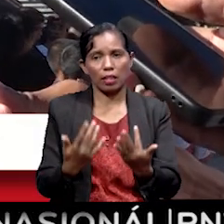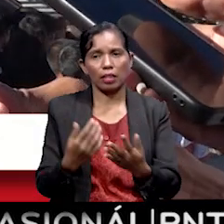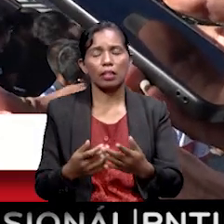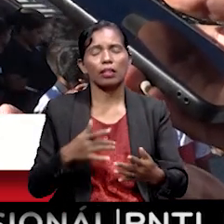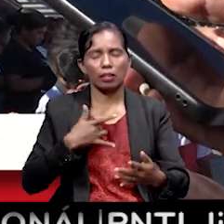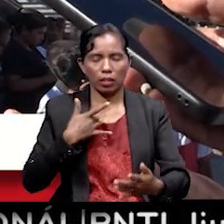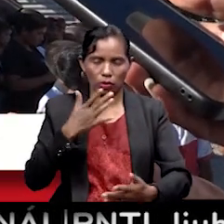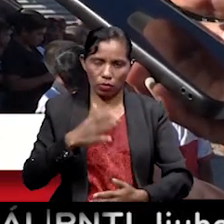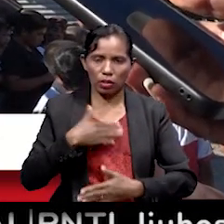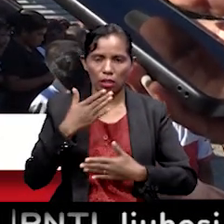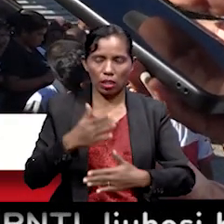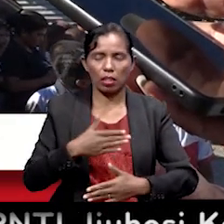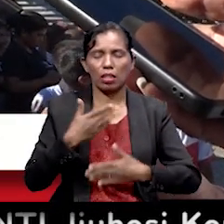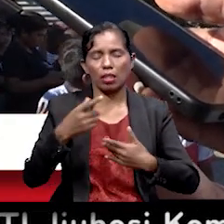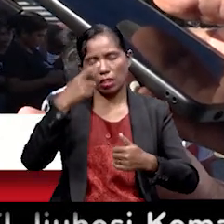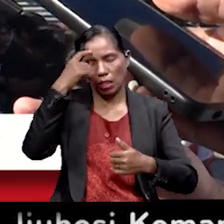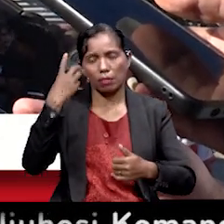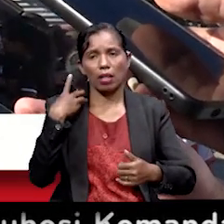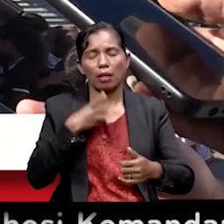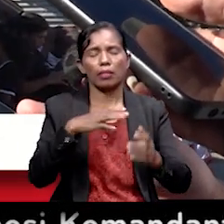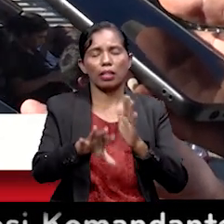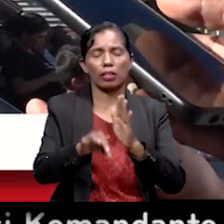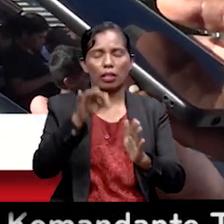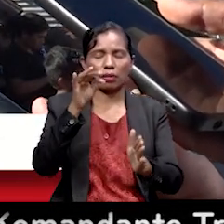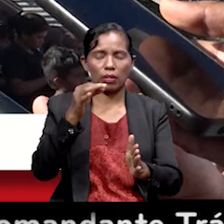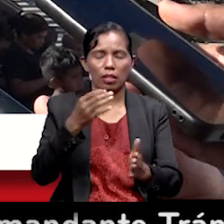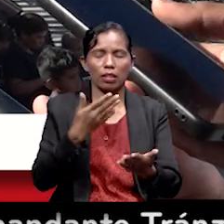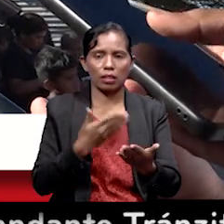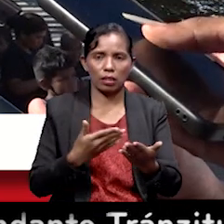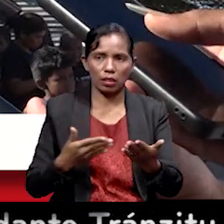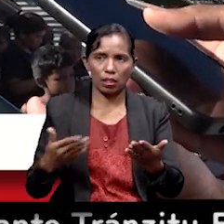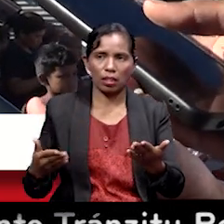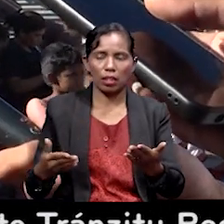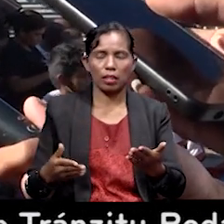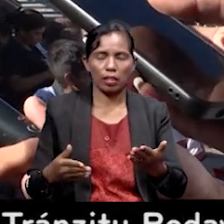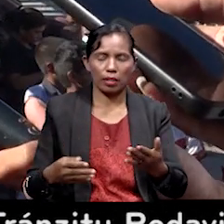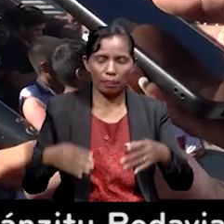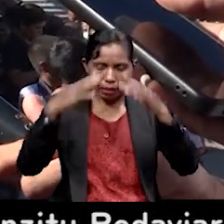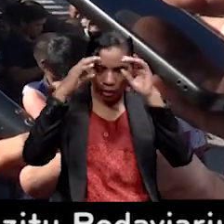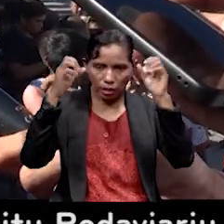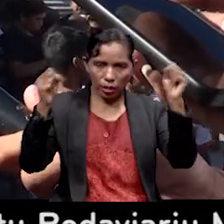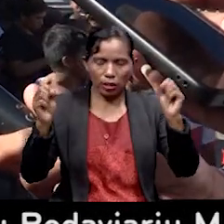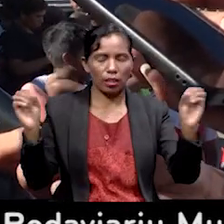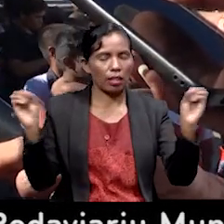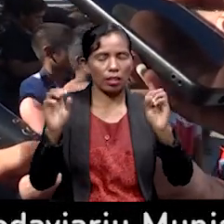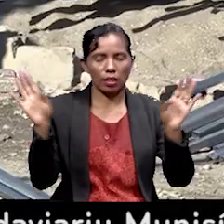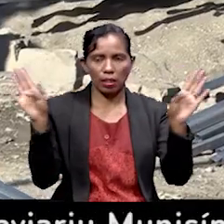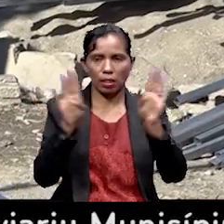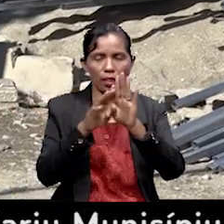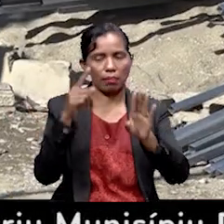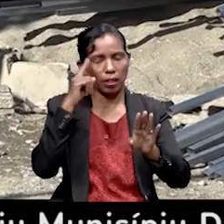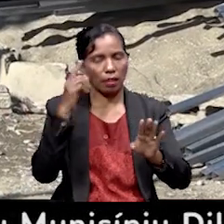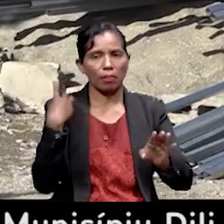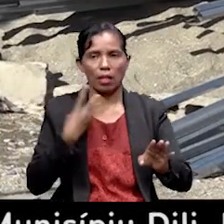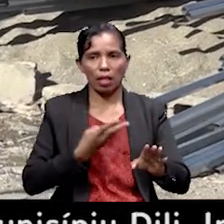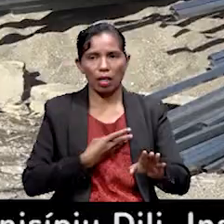contente, tamba Ami heta incendi nene ami itene naulun sira lata kamatamba ami kata